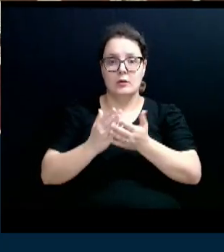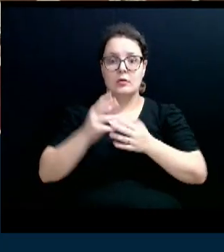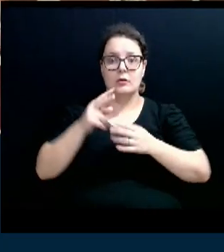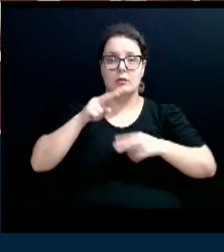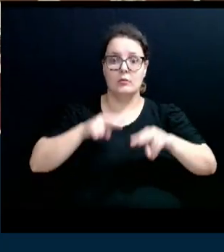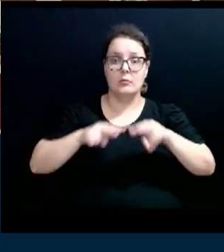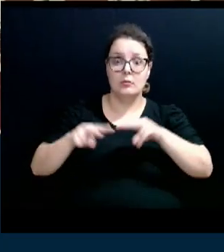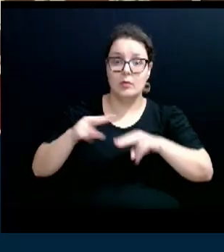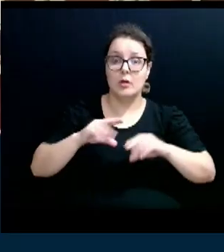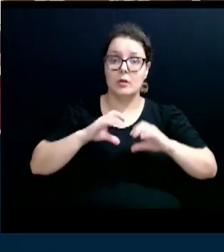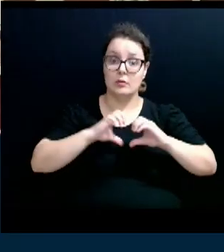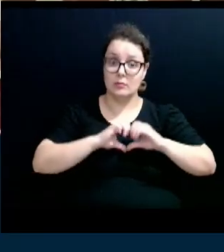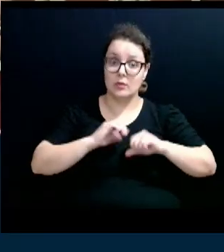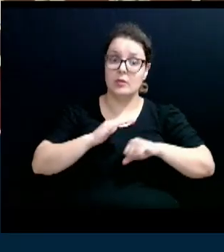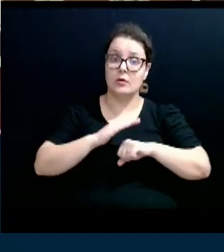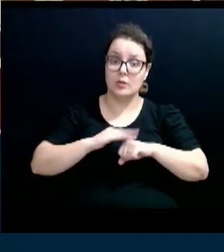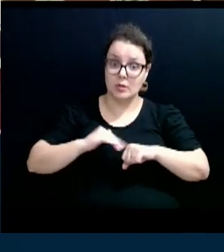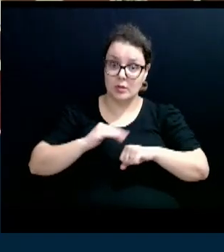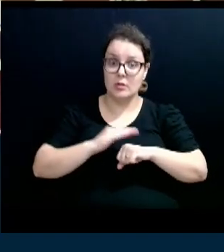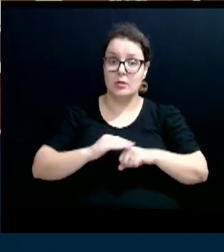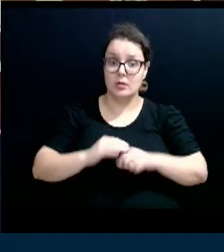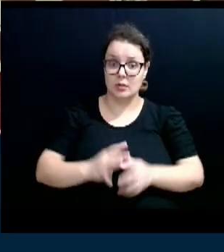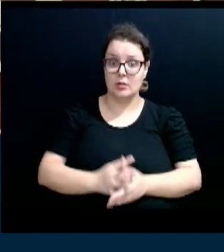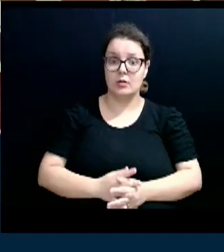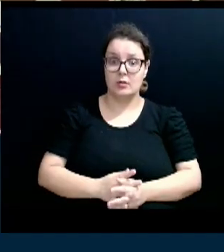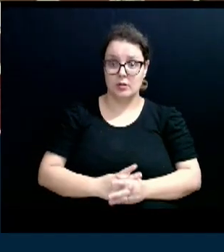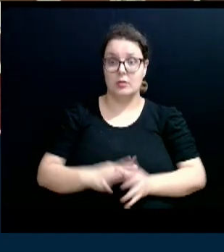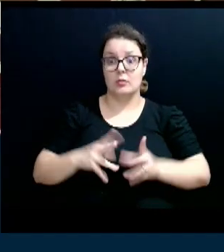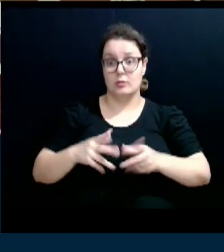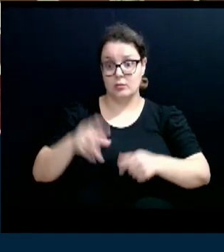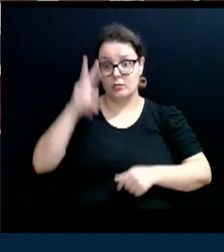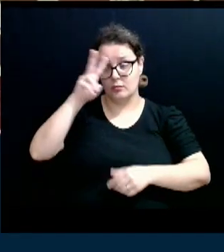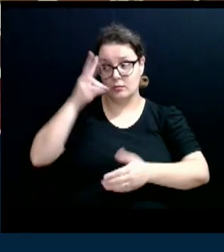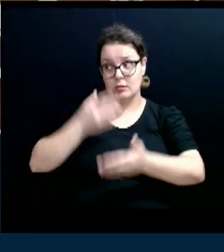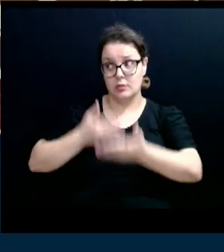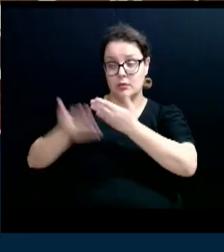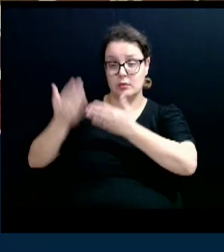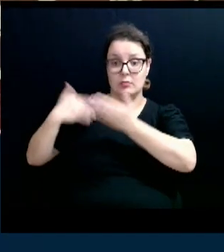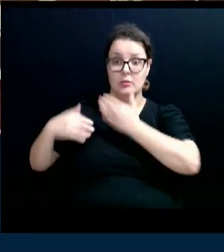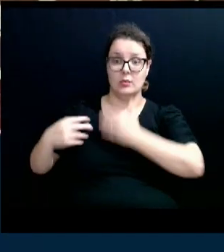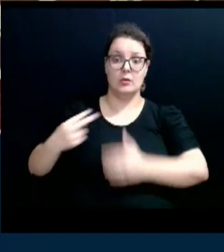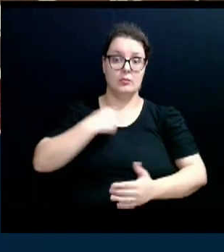e de carinho toda a nossa história, né? A gente não pode se perder.